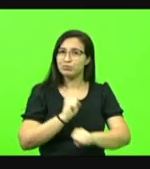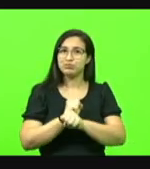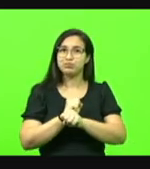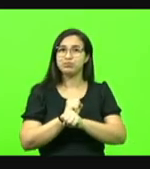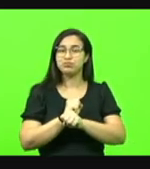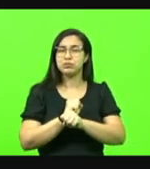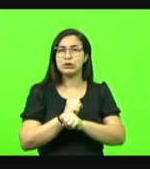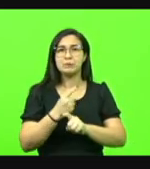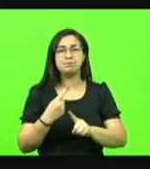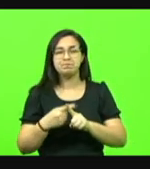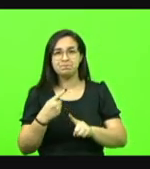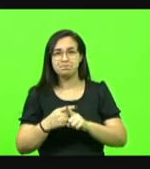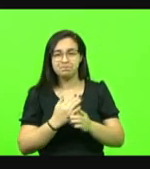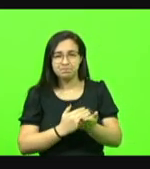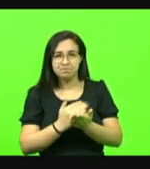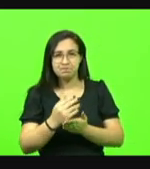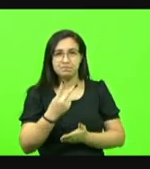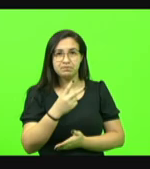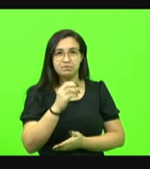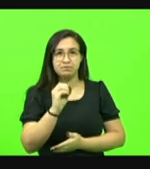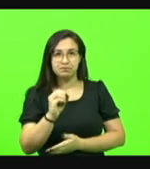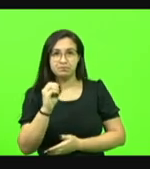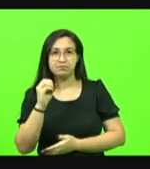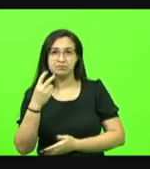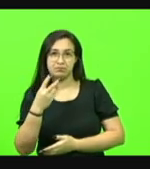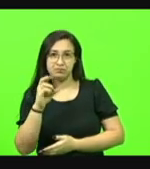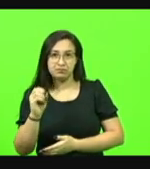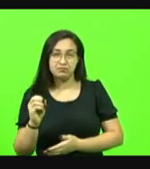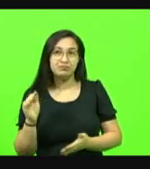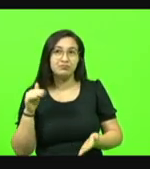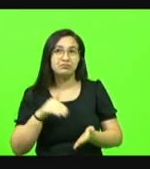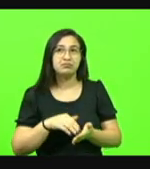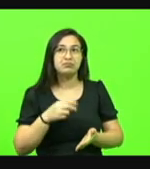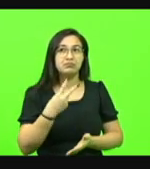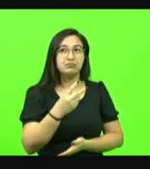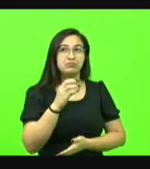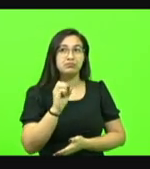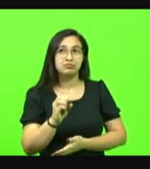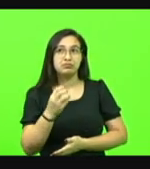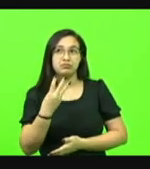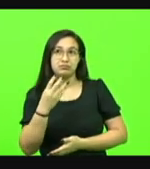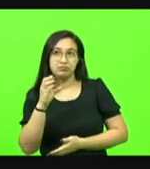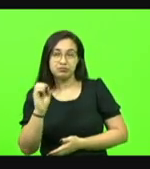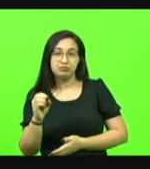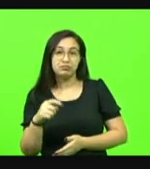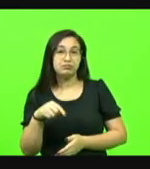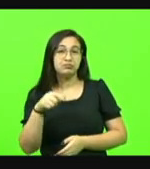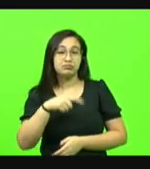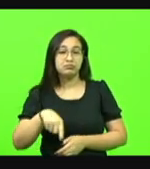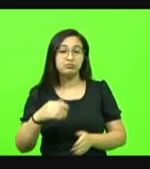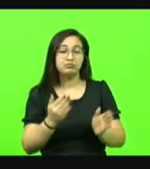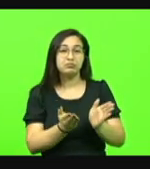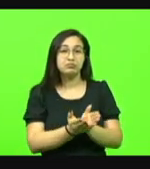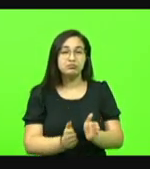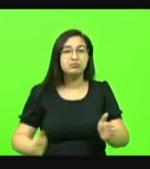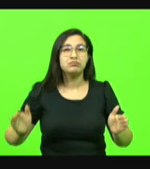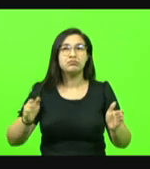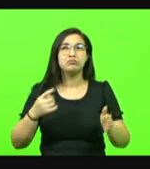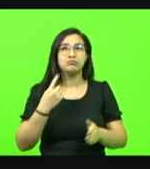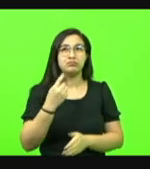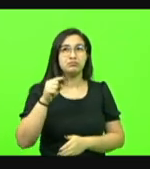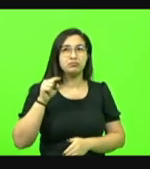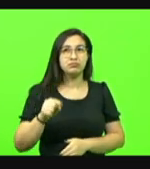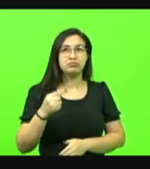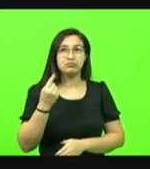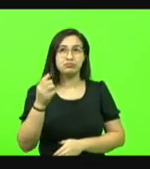de 2020 a 2030, nós iremos crescer, segundo esse relatório, em média 1,1%.